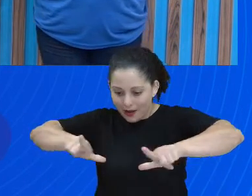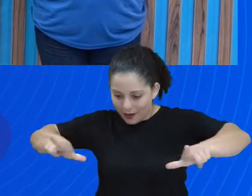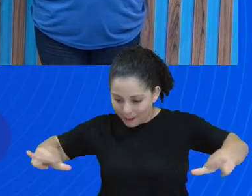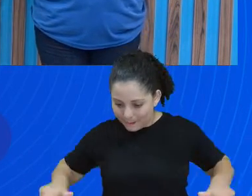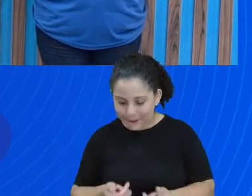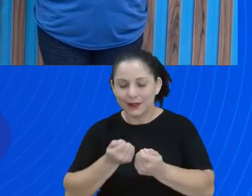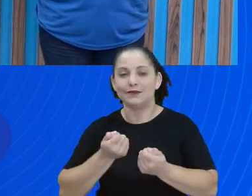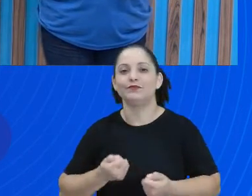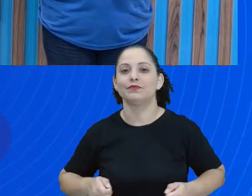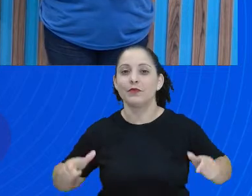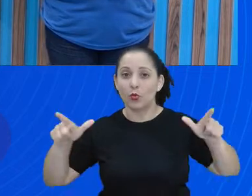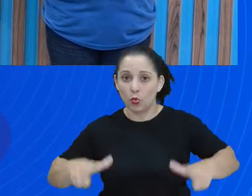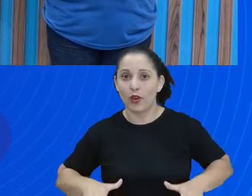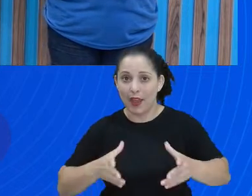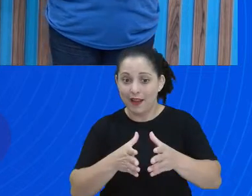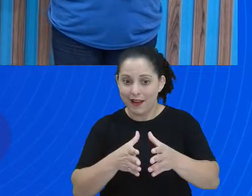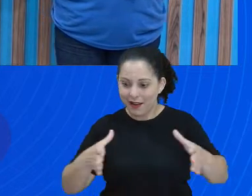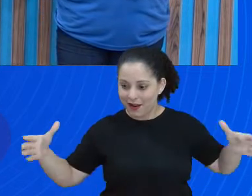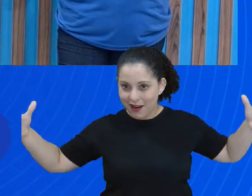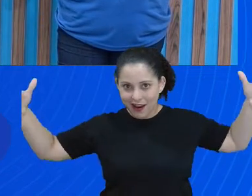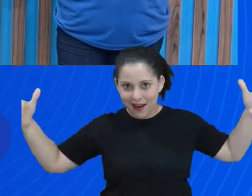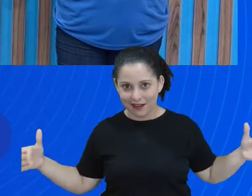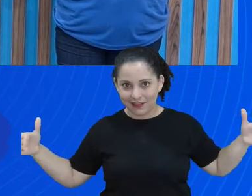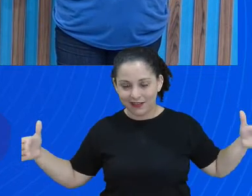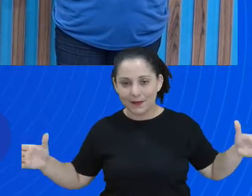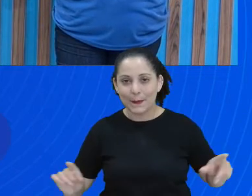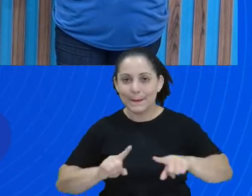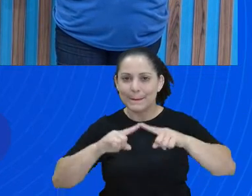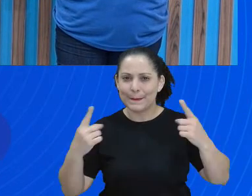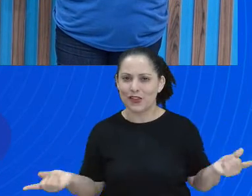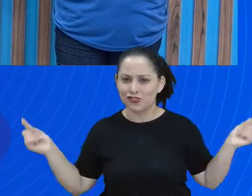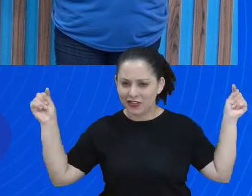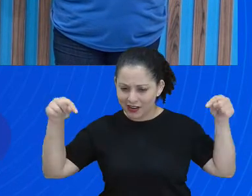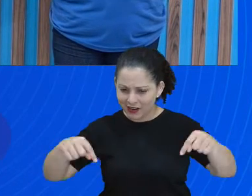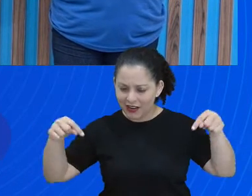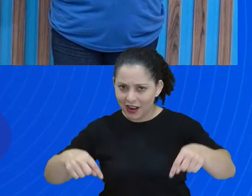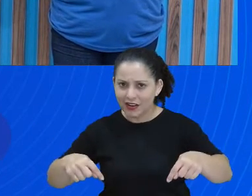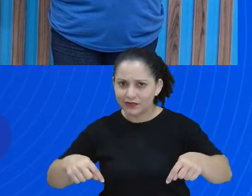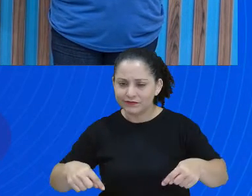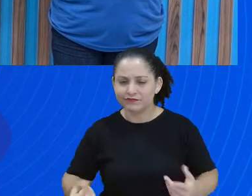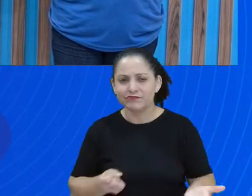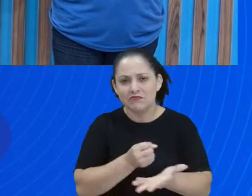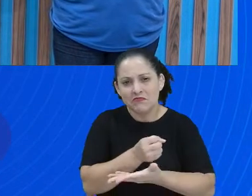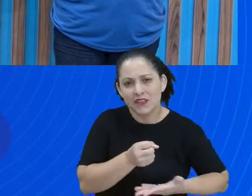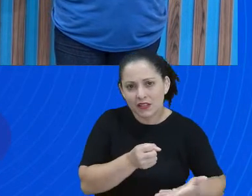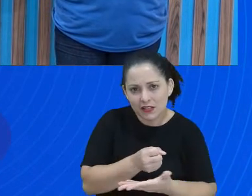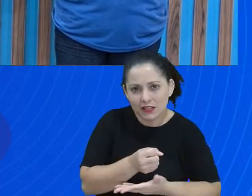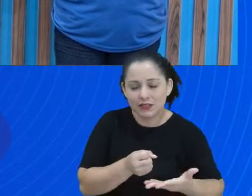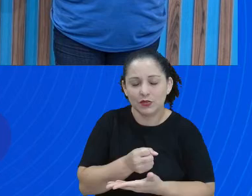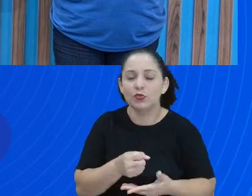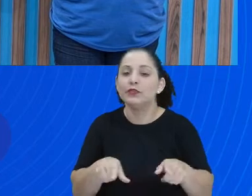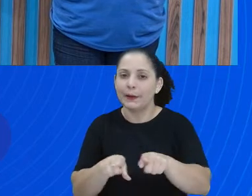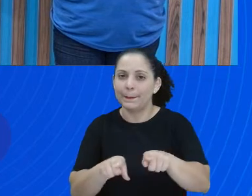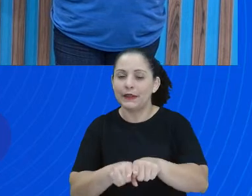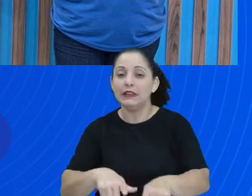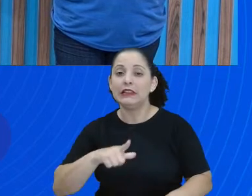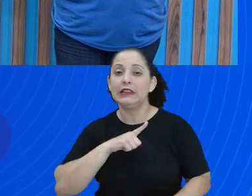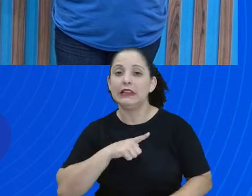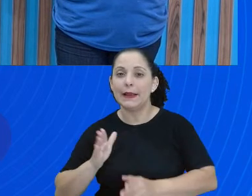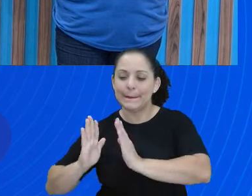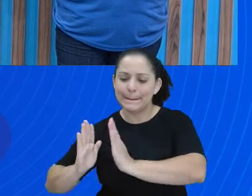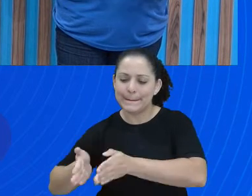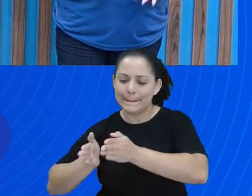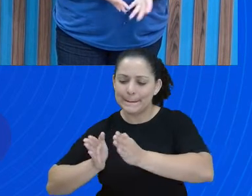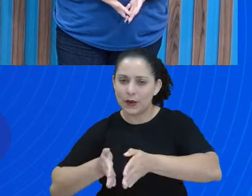ela é grande, né? Mas mesmo na estação de tratamento mais básica, existem certas etapas